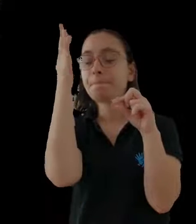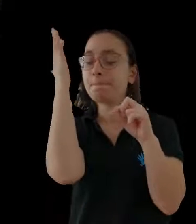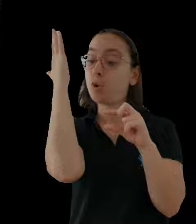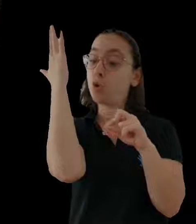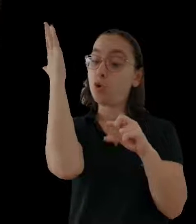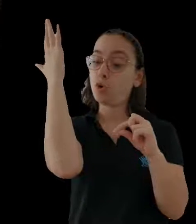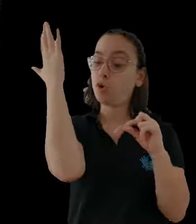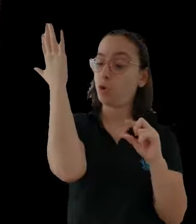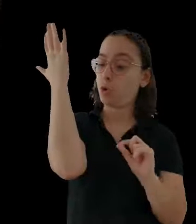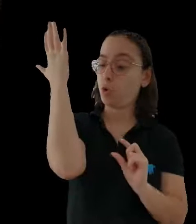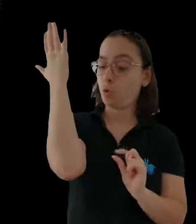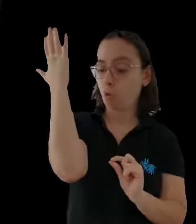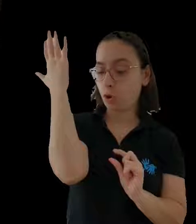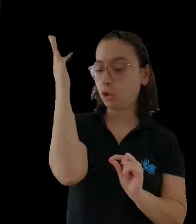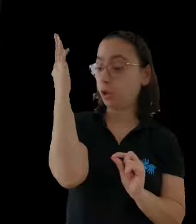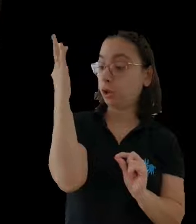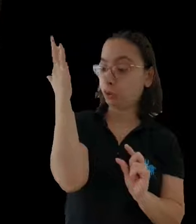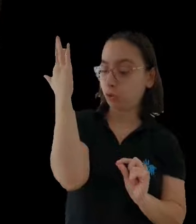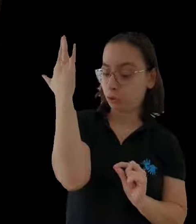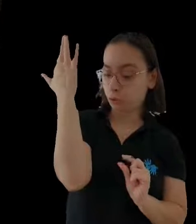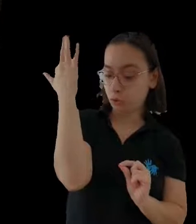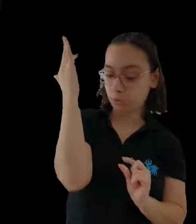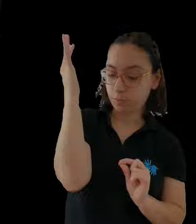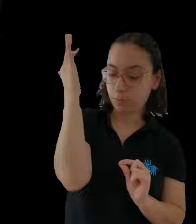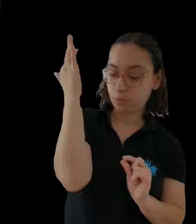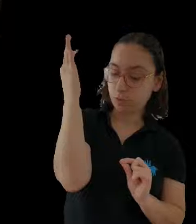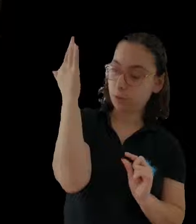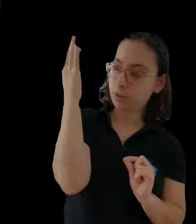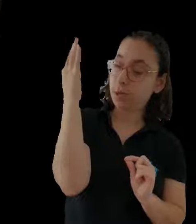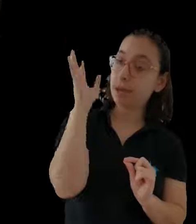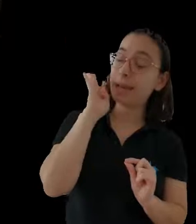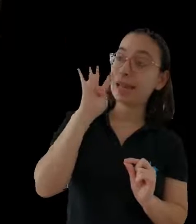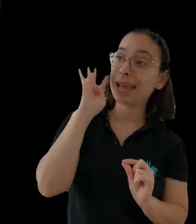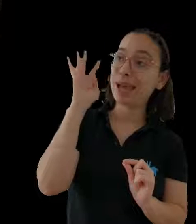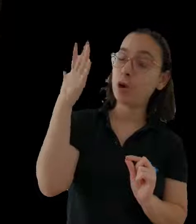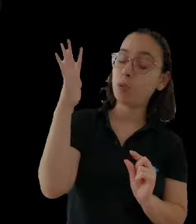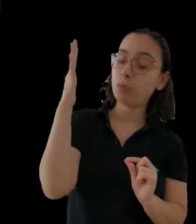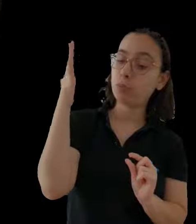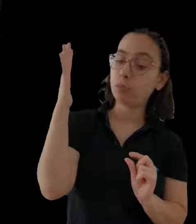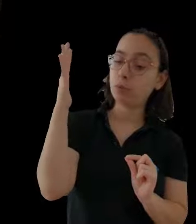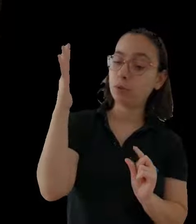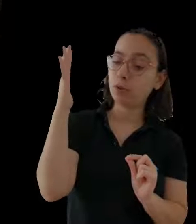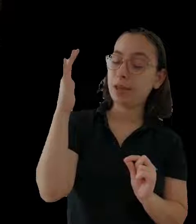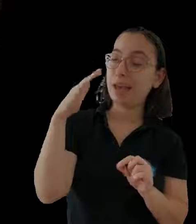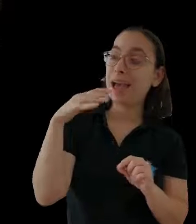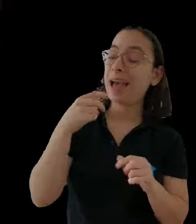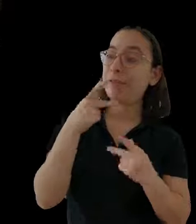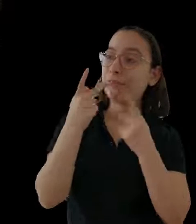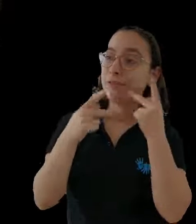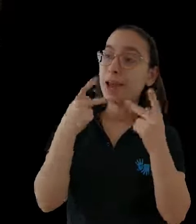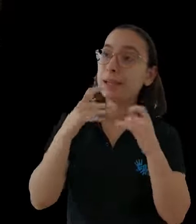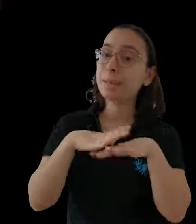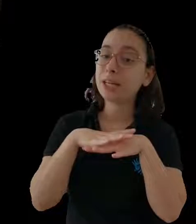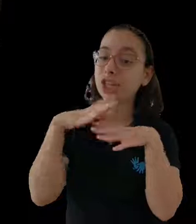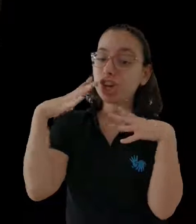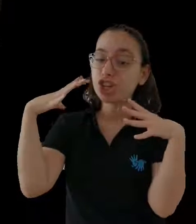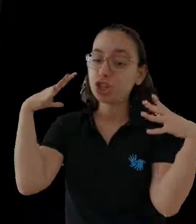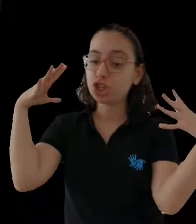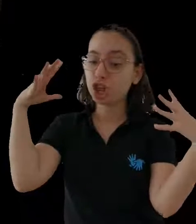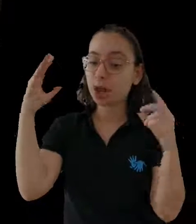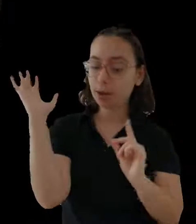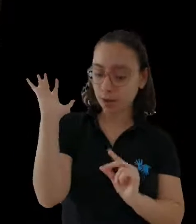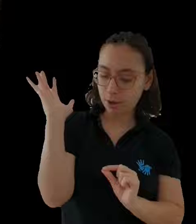fosse muito grande. A ideia de muito é legal, quando a gente usa a nossa fala para